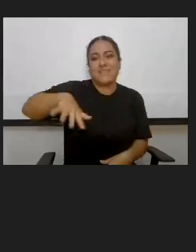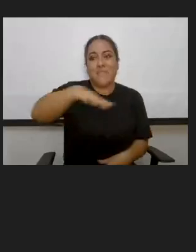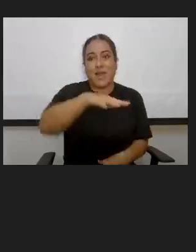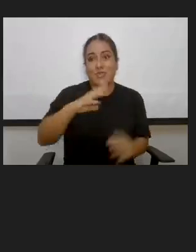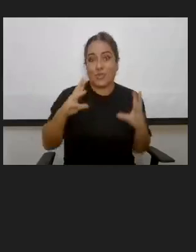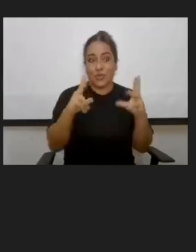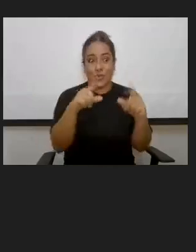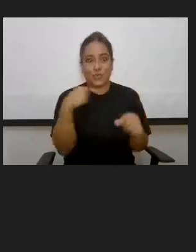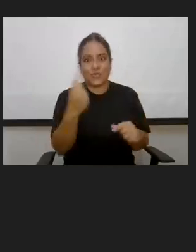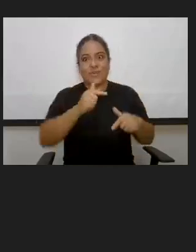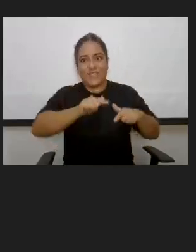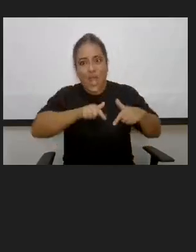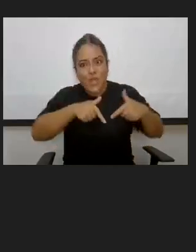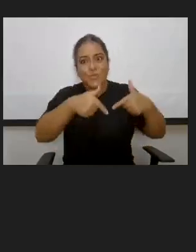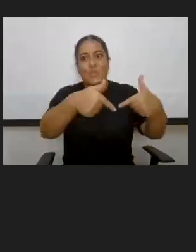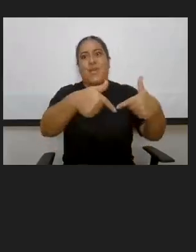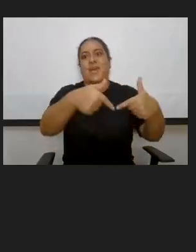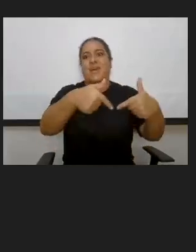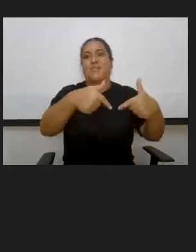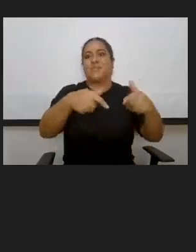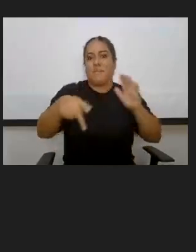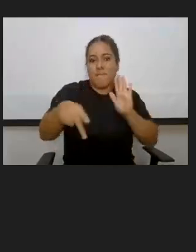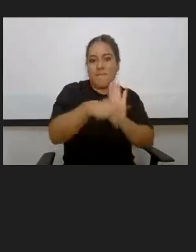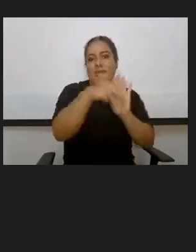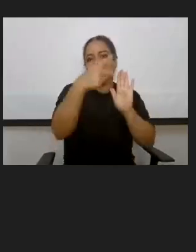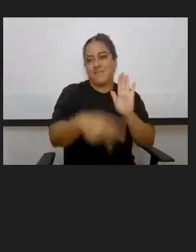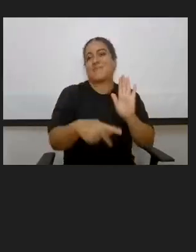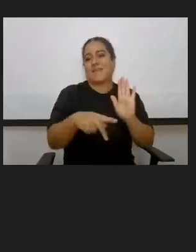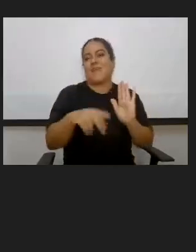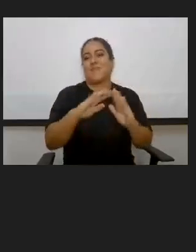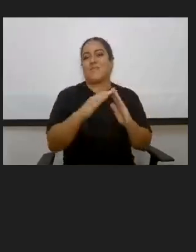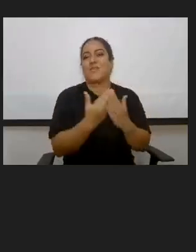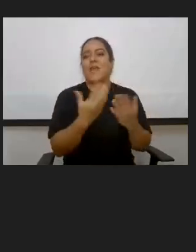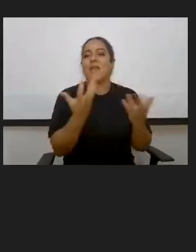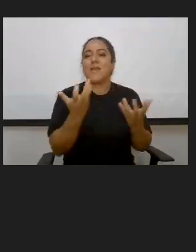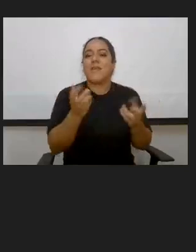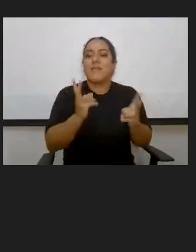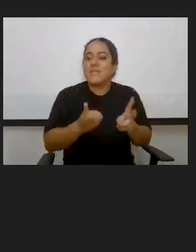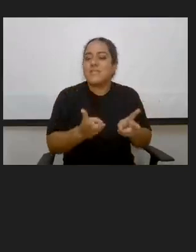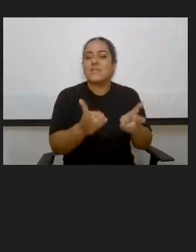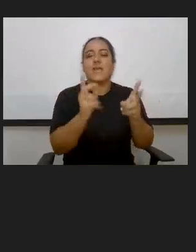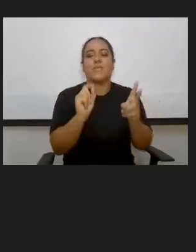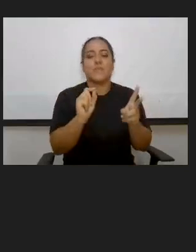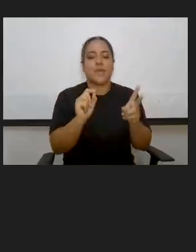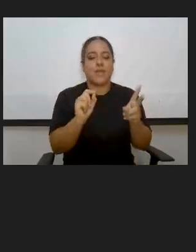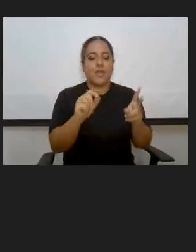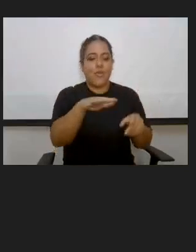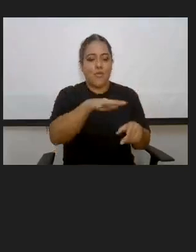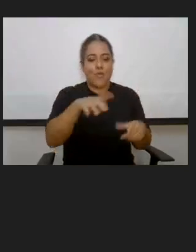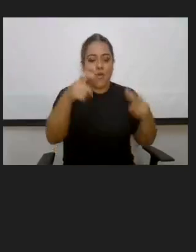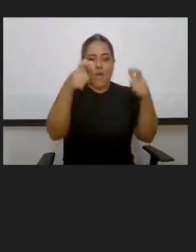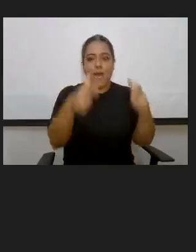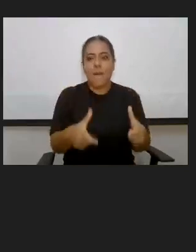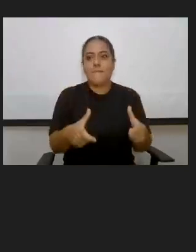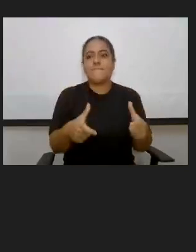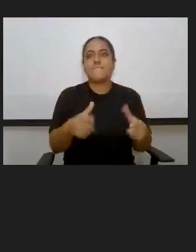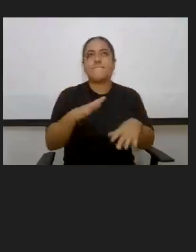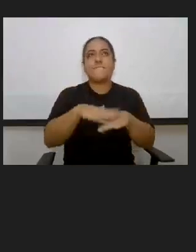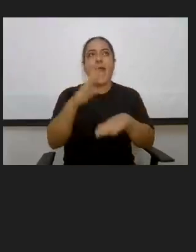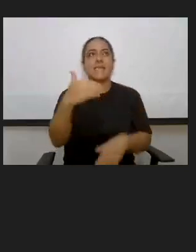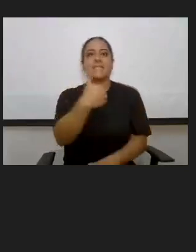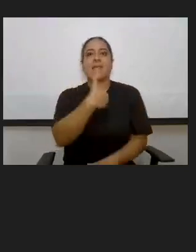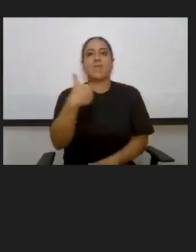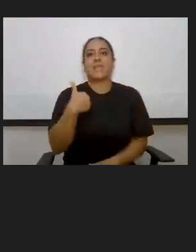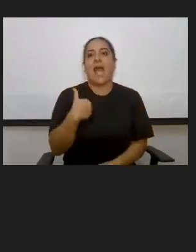todos nós atuamos, habitamos, pertencemos e queremos sempre, né, que seja o ambiente mais